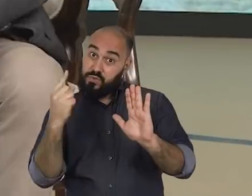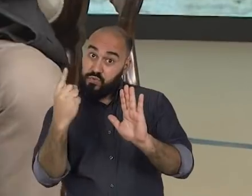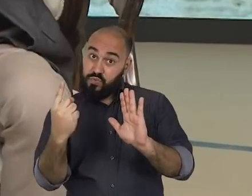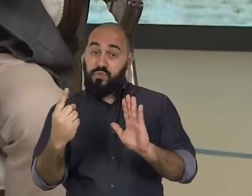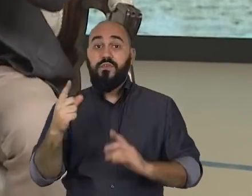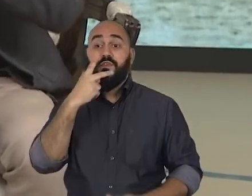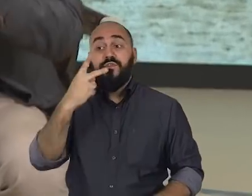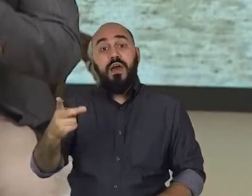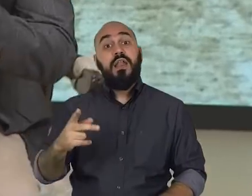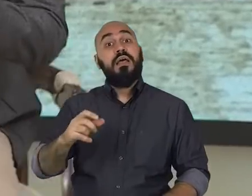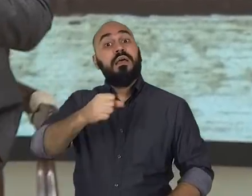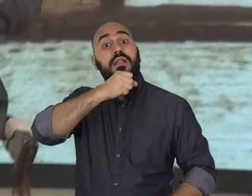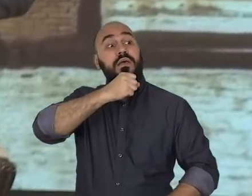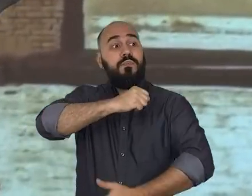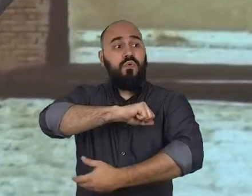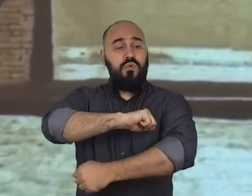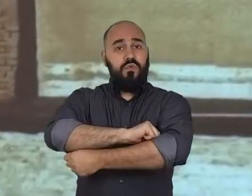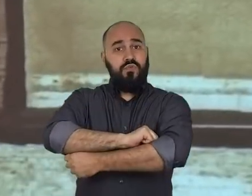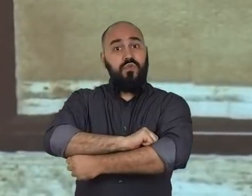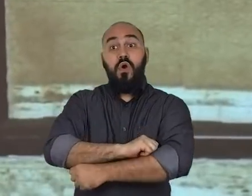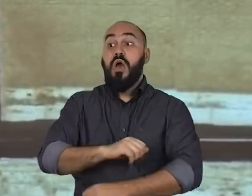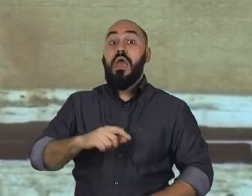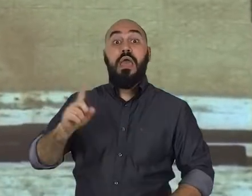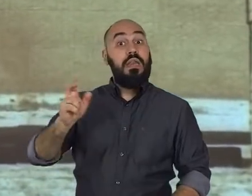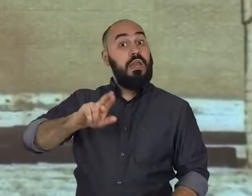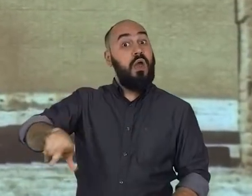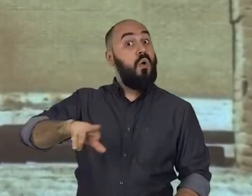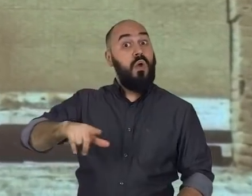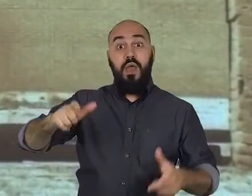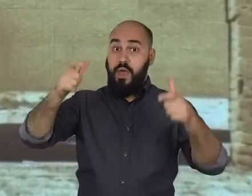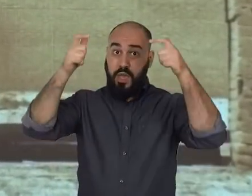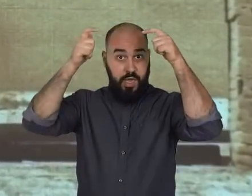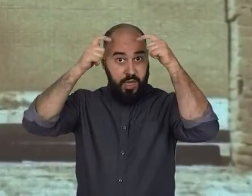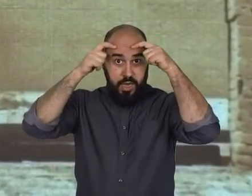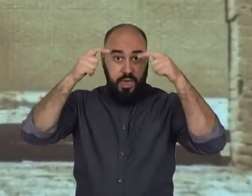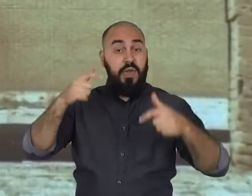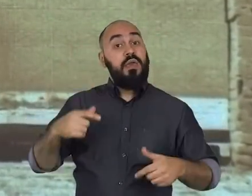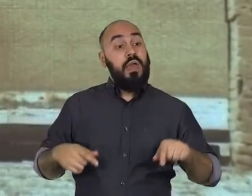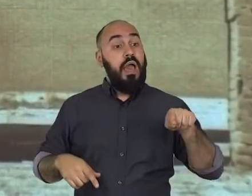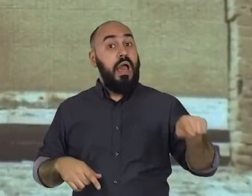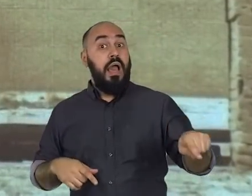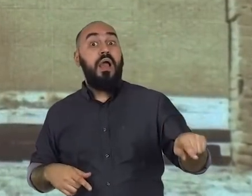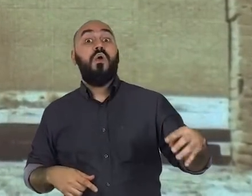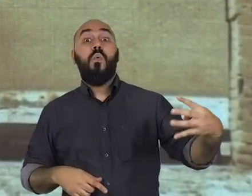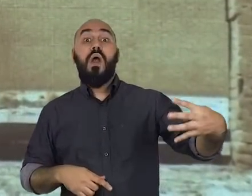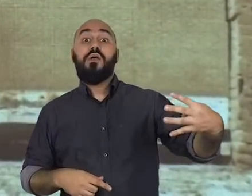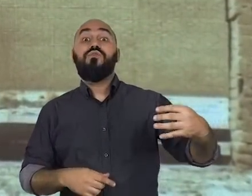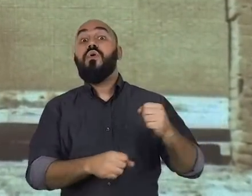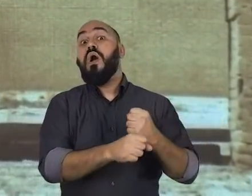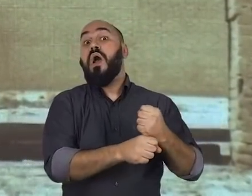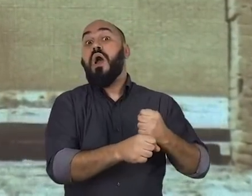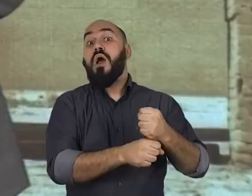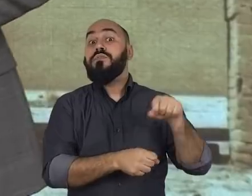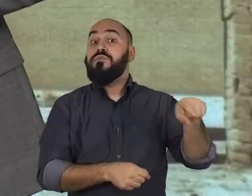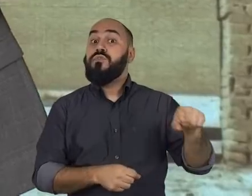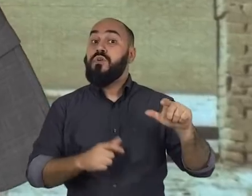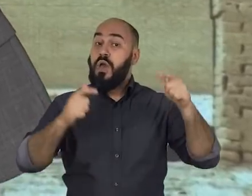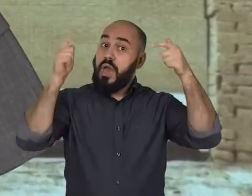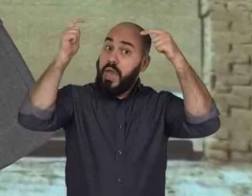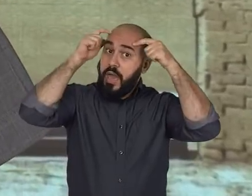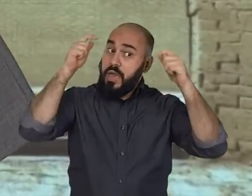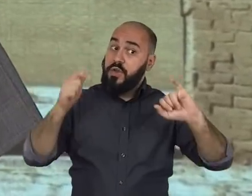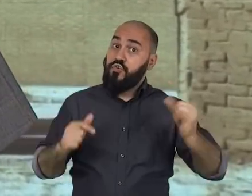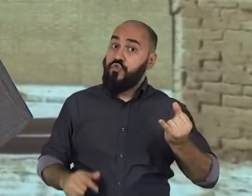Nabucodonosor não se tornou rei até o 4º ano do reinado de Joaquim. Então, eu vou explicar isso para